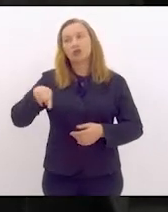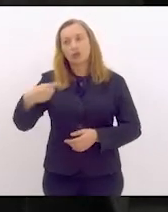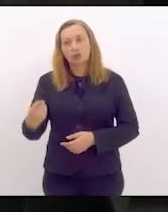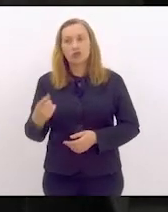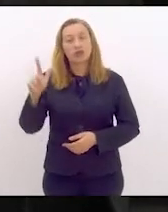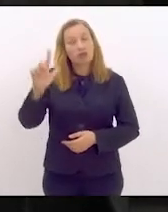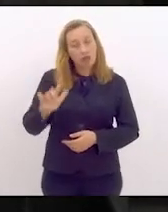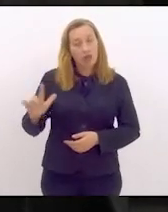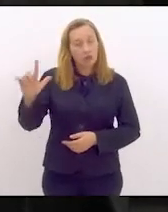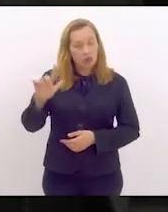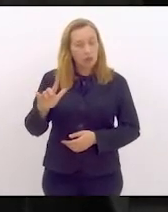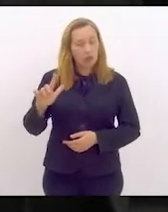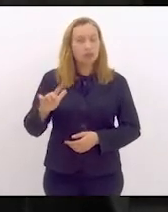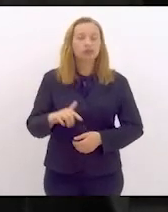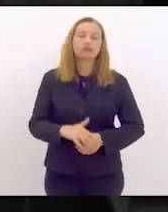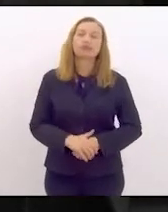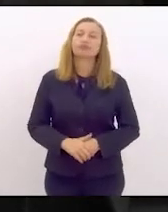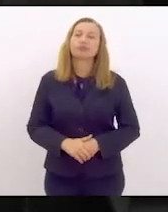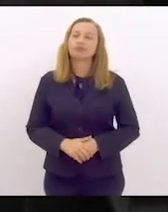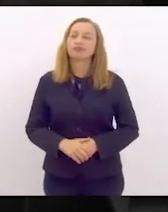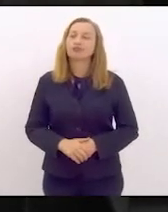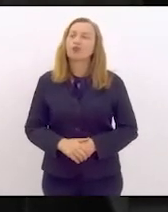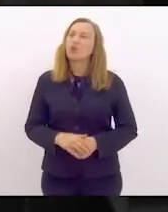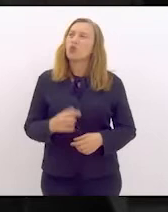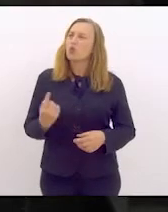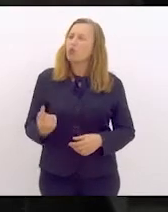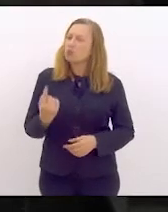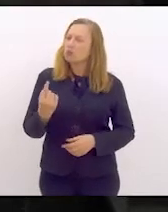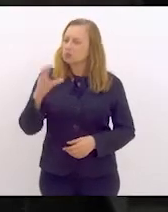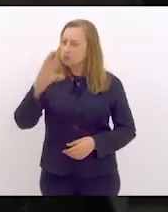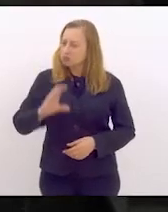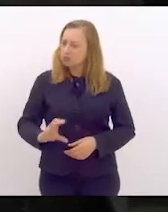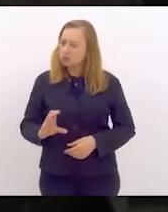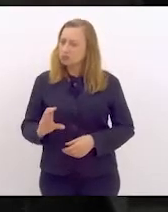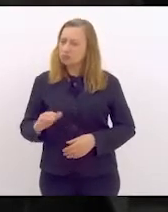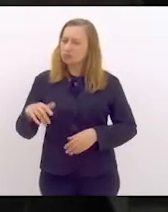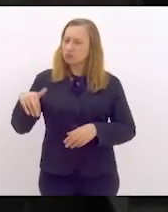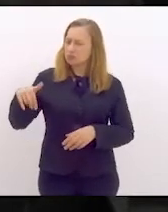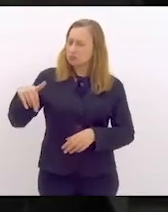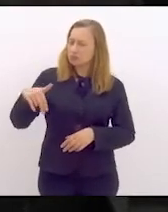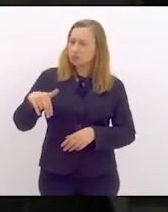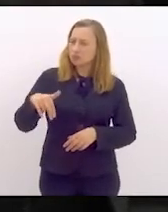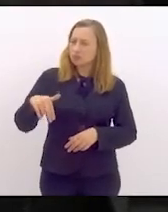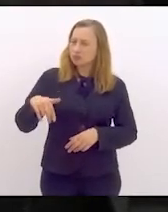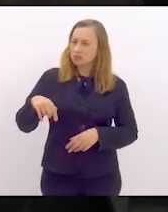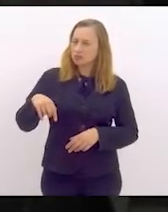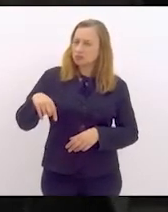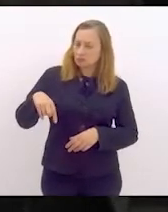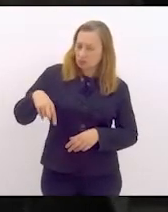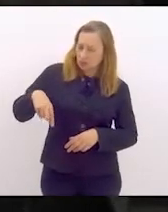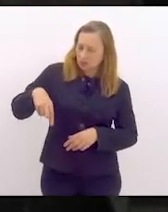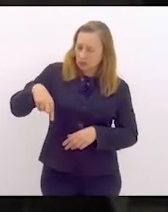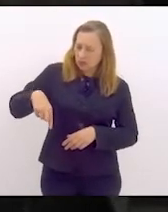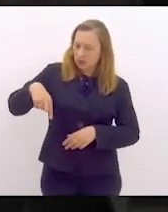em Marechal Hermes, um cidadão já andando de muleta,